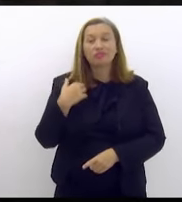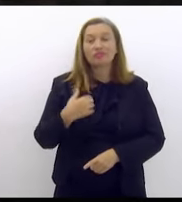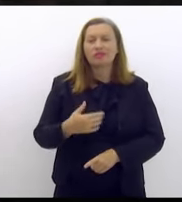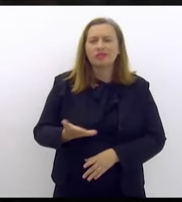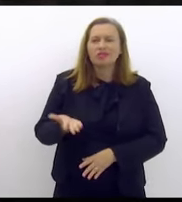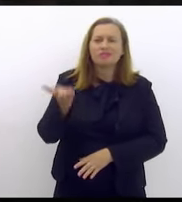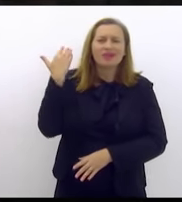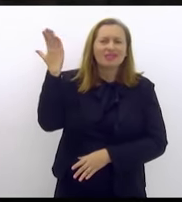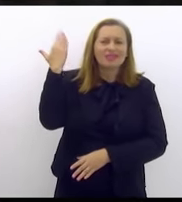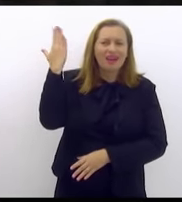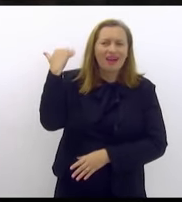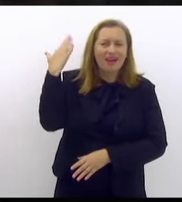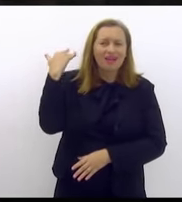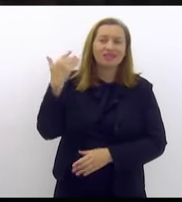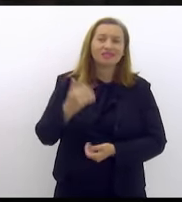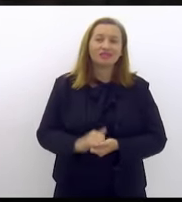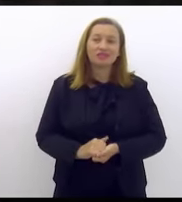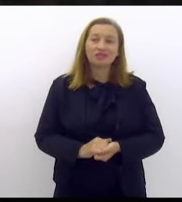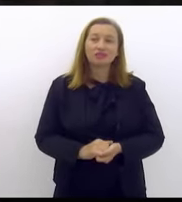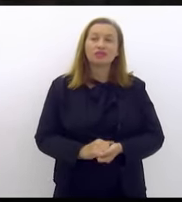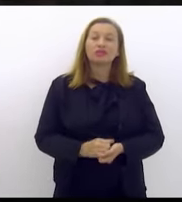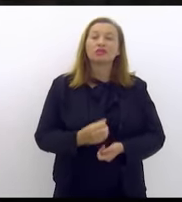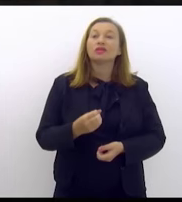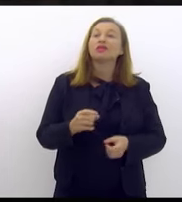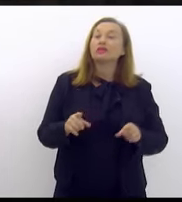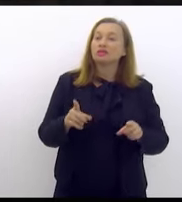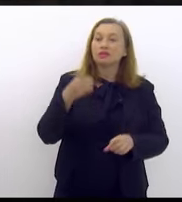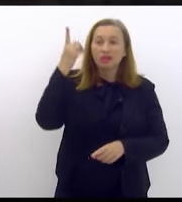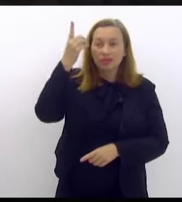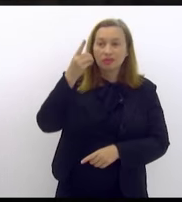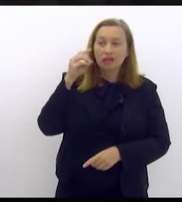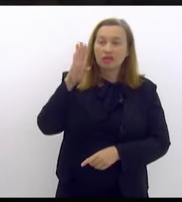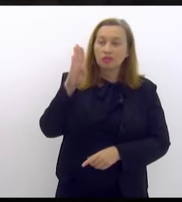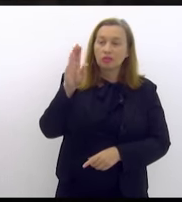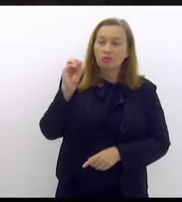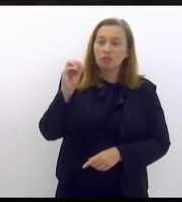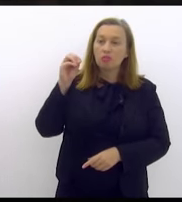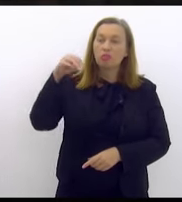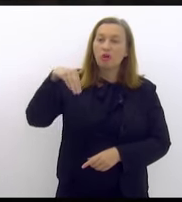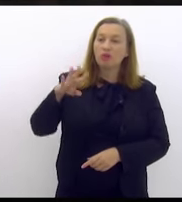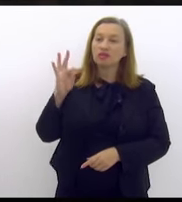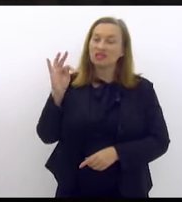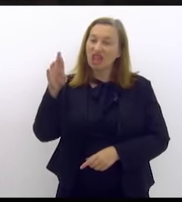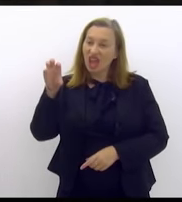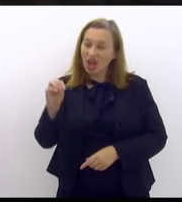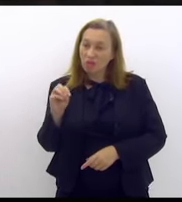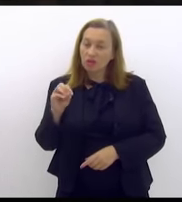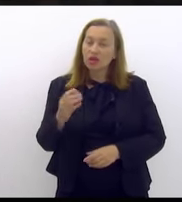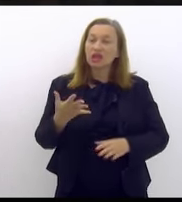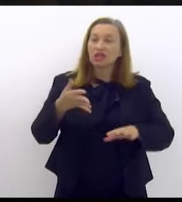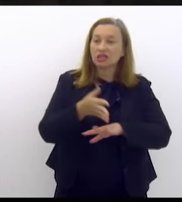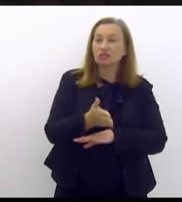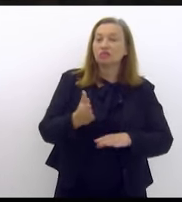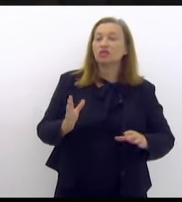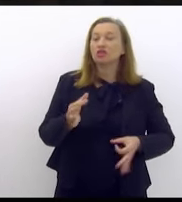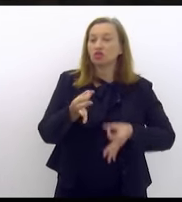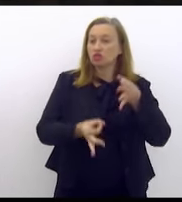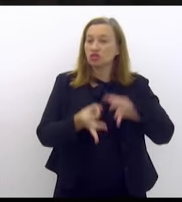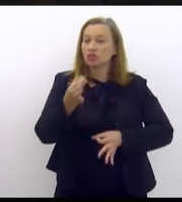lá atrás, com o deputado Bom Tempo, entraram na justiça demonstrando que